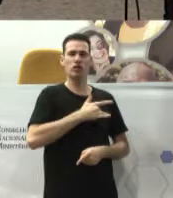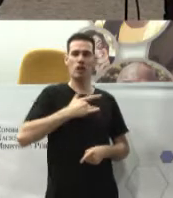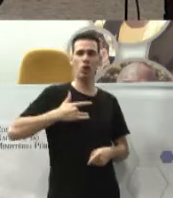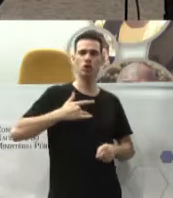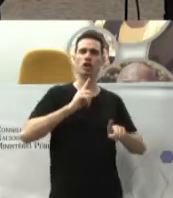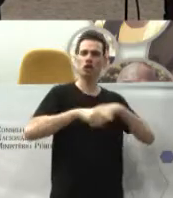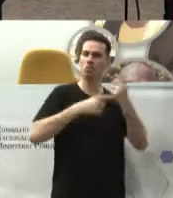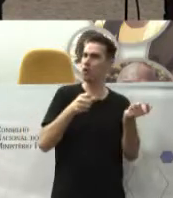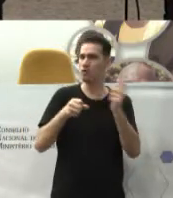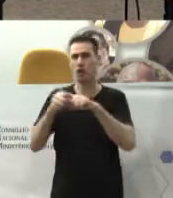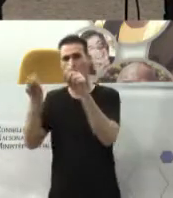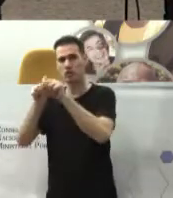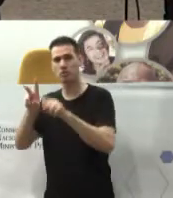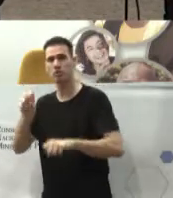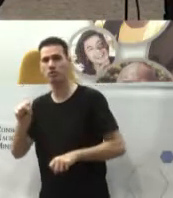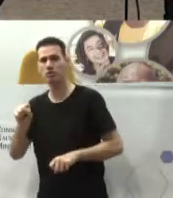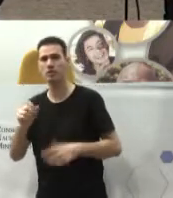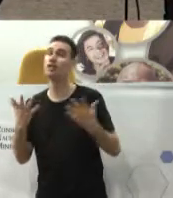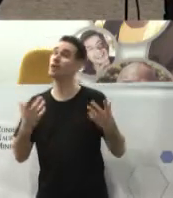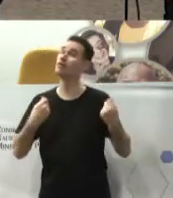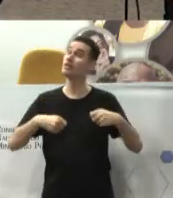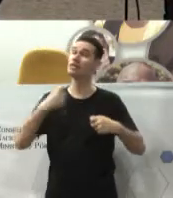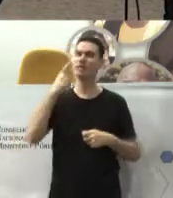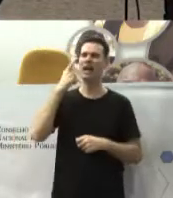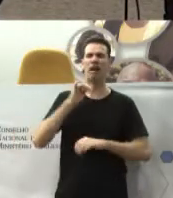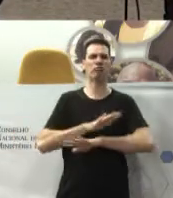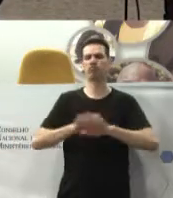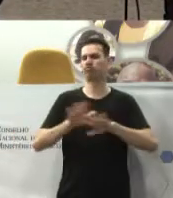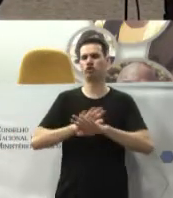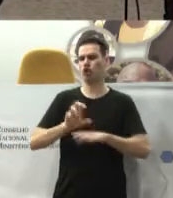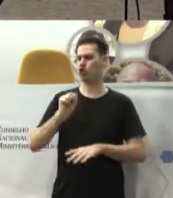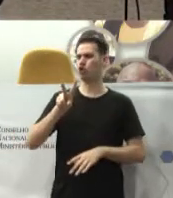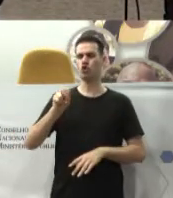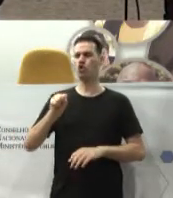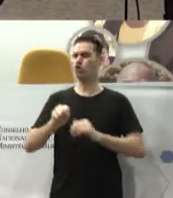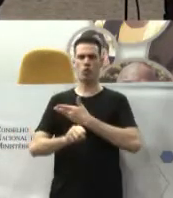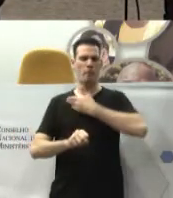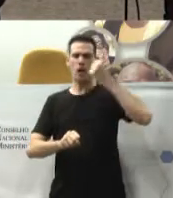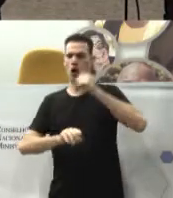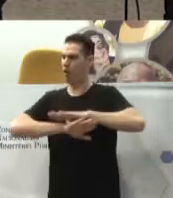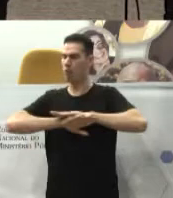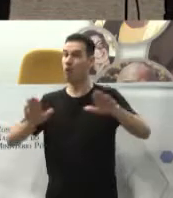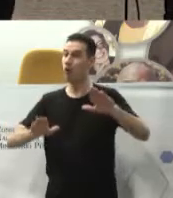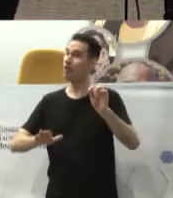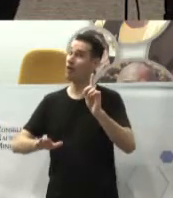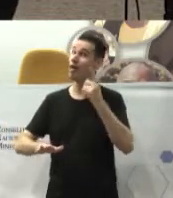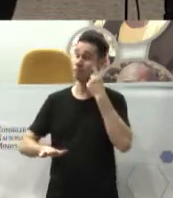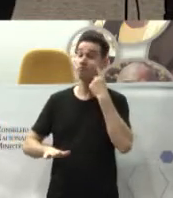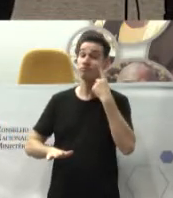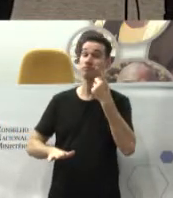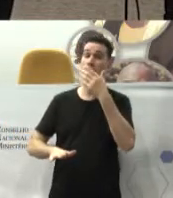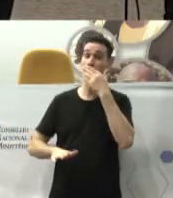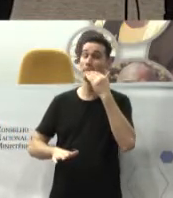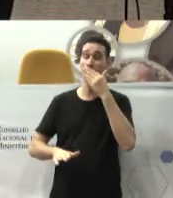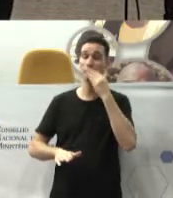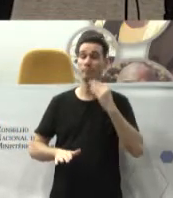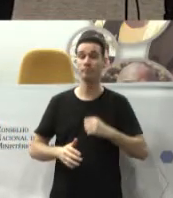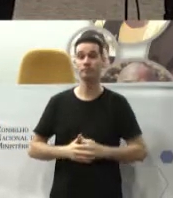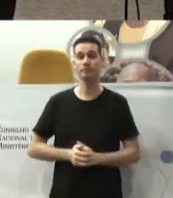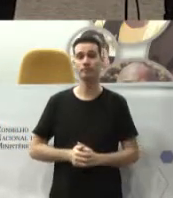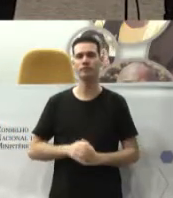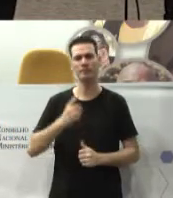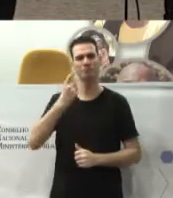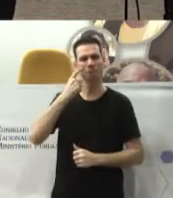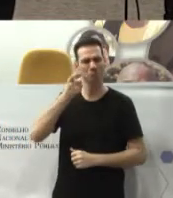não, melhor melhorar o sistema para todos, o sistema é bom, porque as pessoas têm uma visão muito utilitária. E lógico que tem. É uma